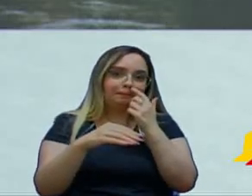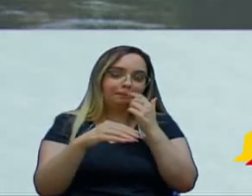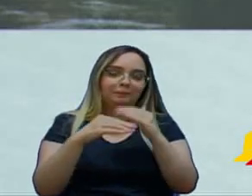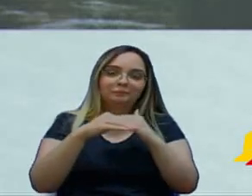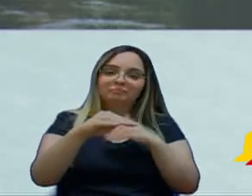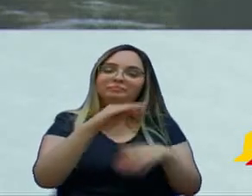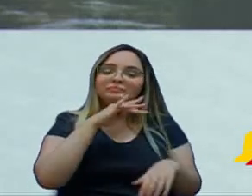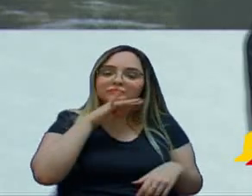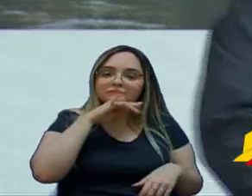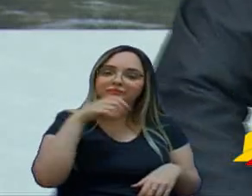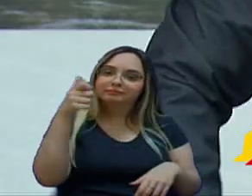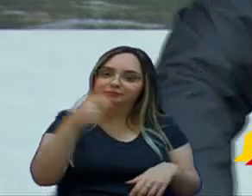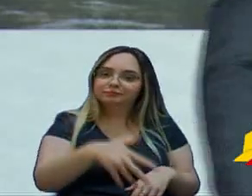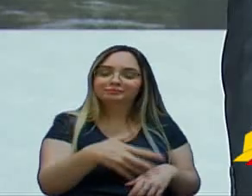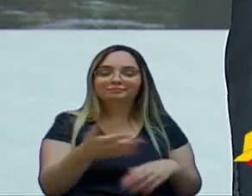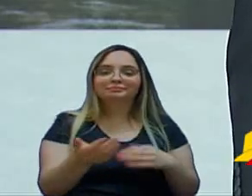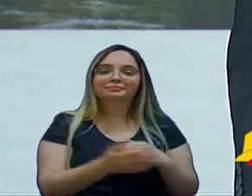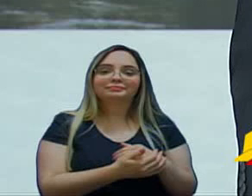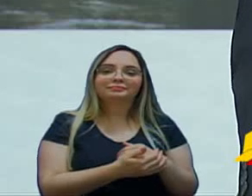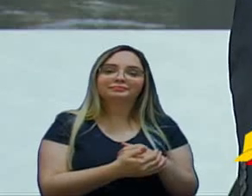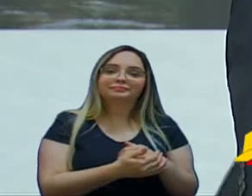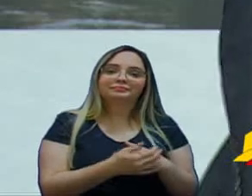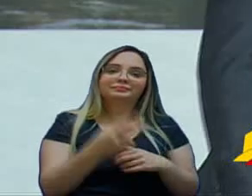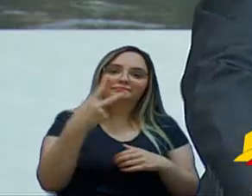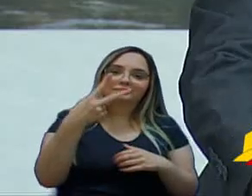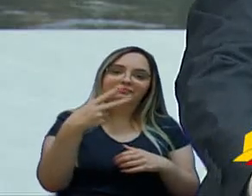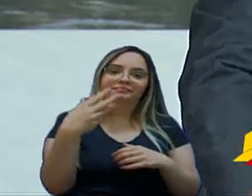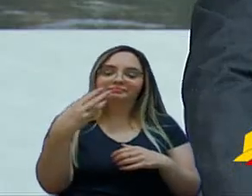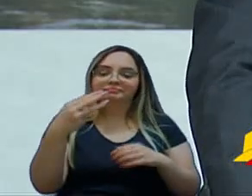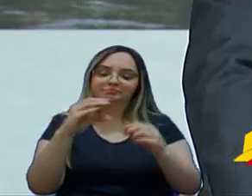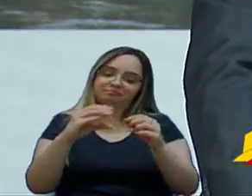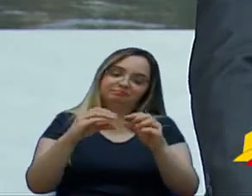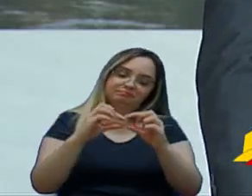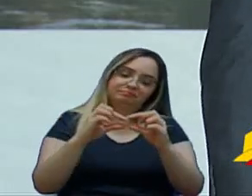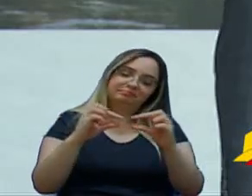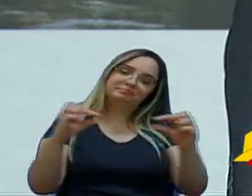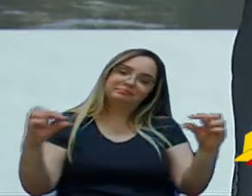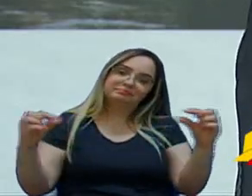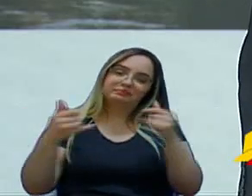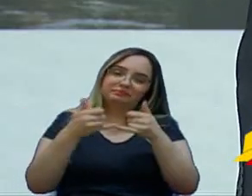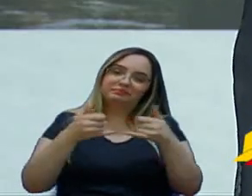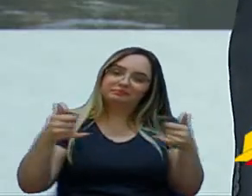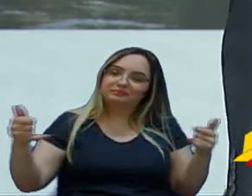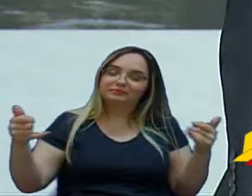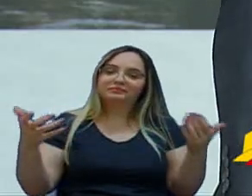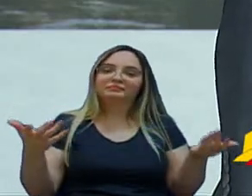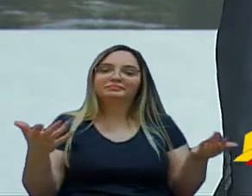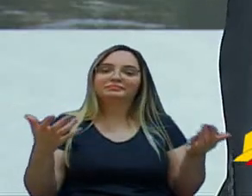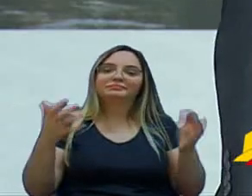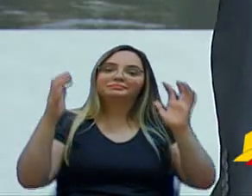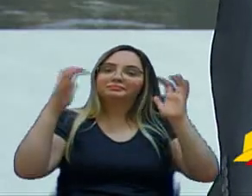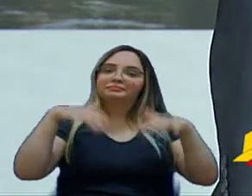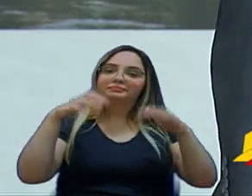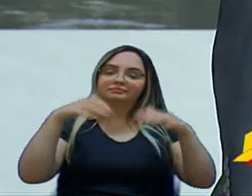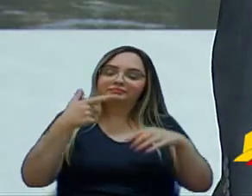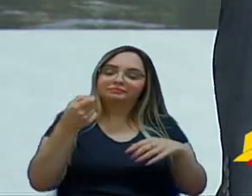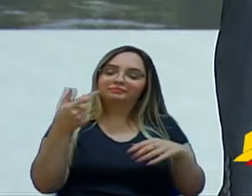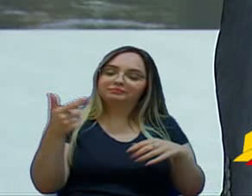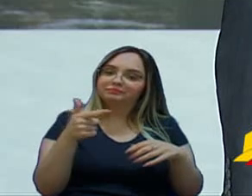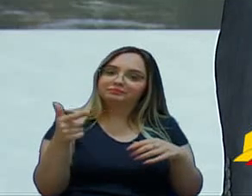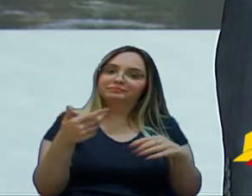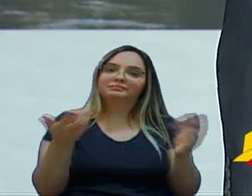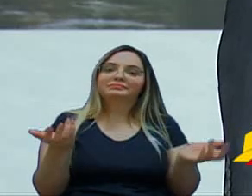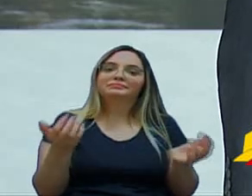baixa qualidade, praticamente 2, 3 centímetros de espessura, onde fortes chuvas de